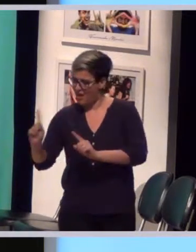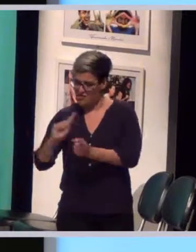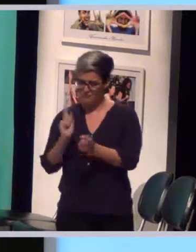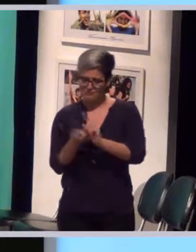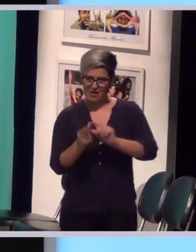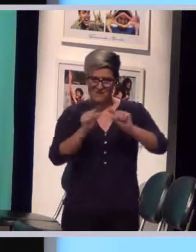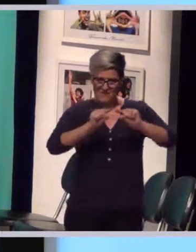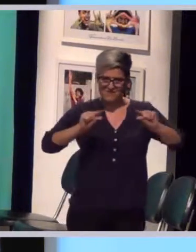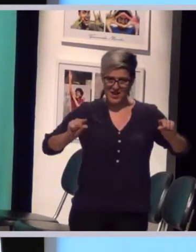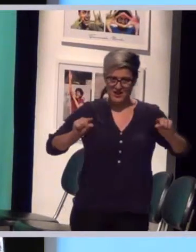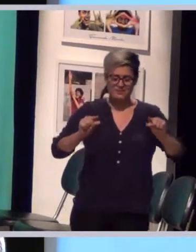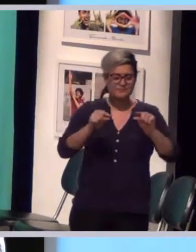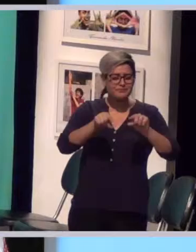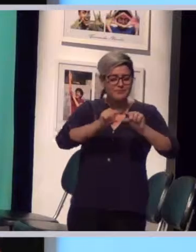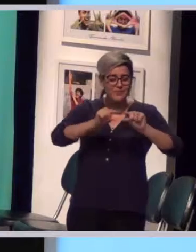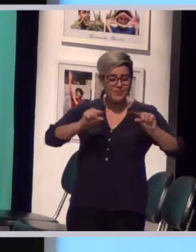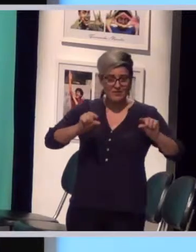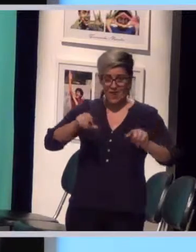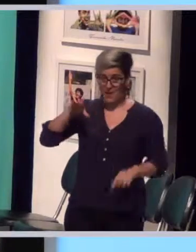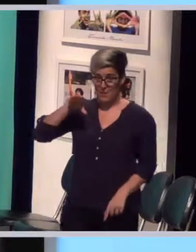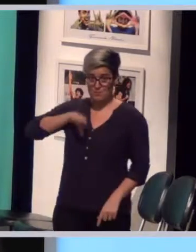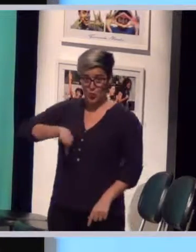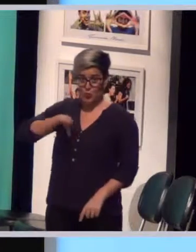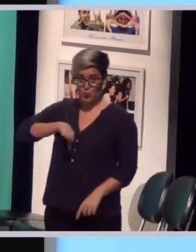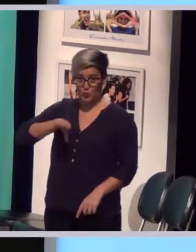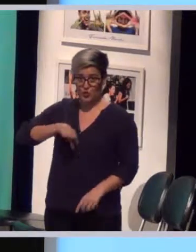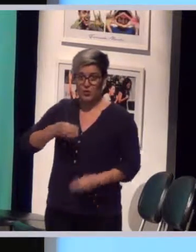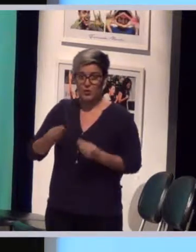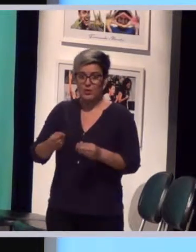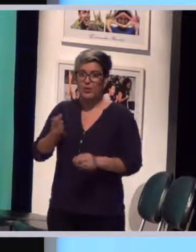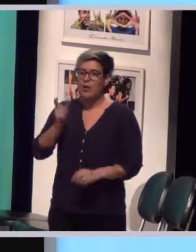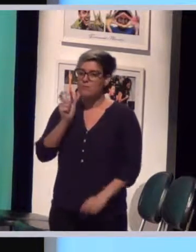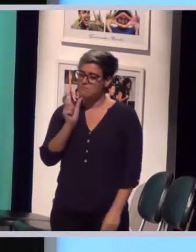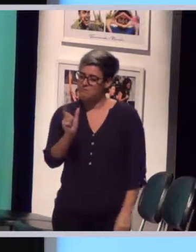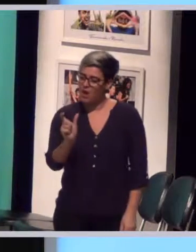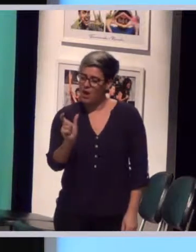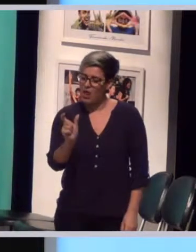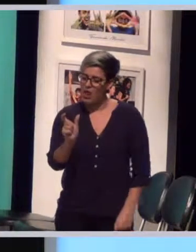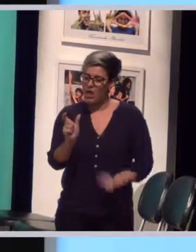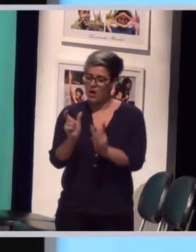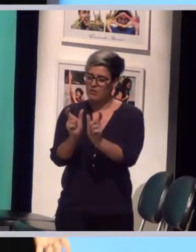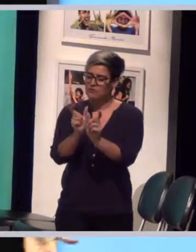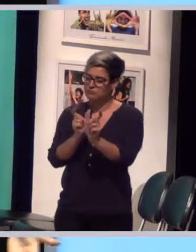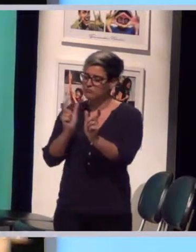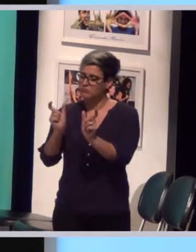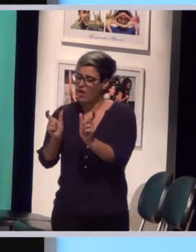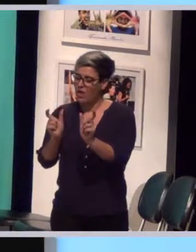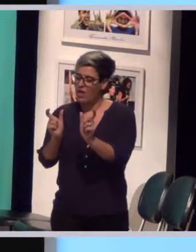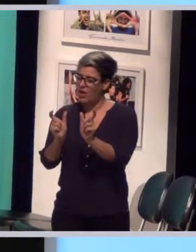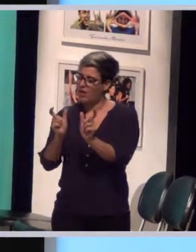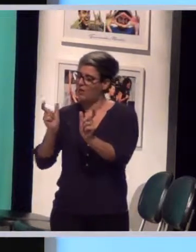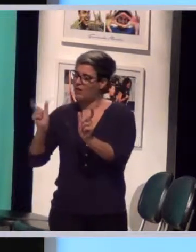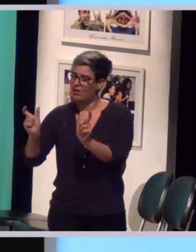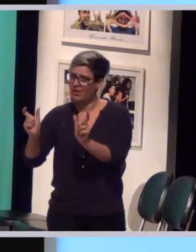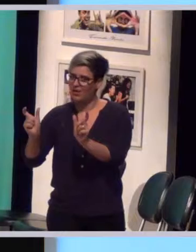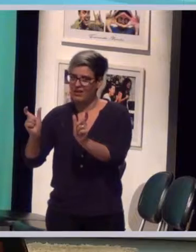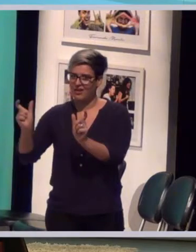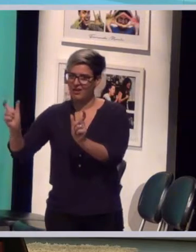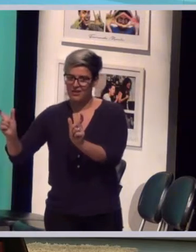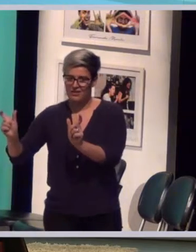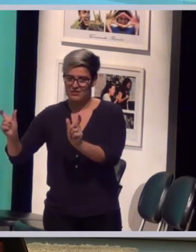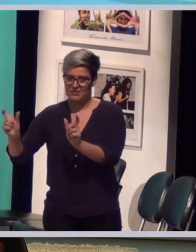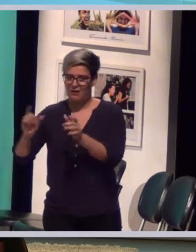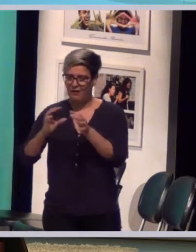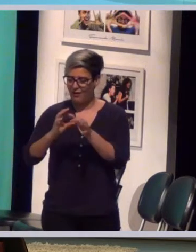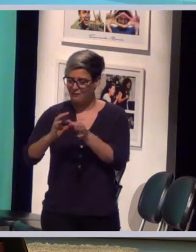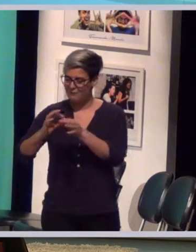né? A frase em português a gente coloca uma palavra após a outra, né? E na